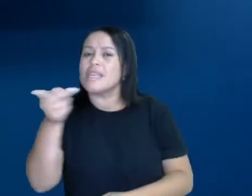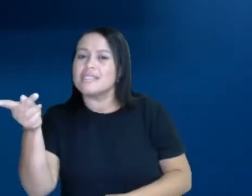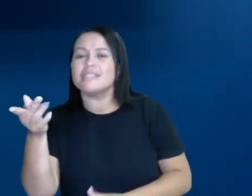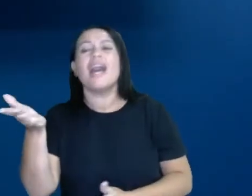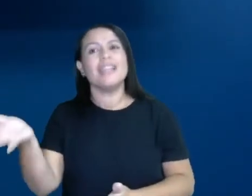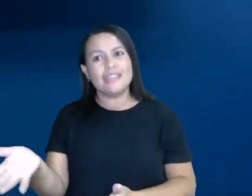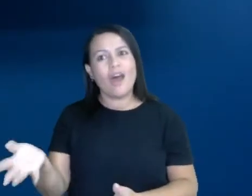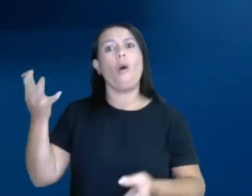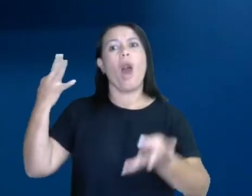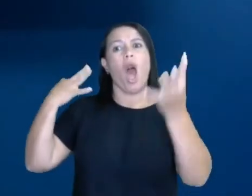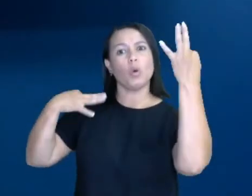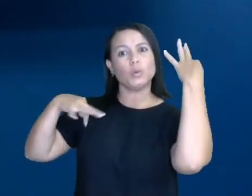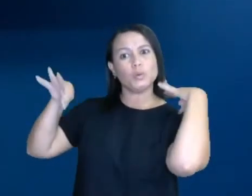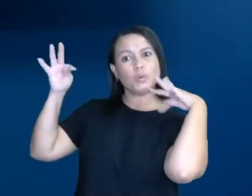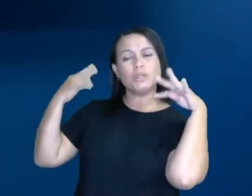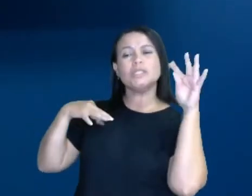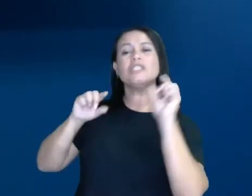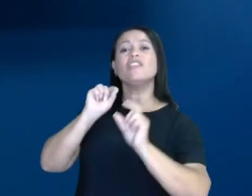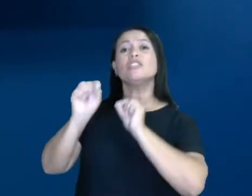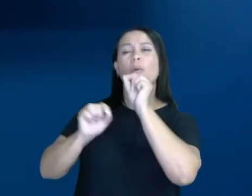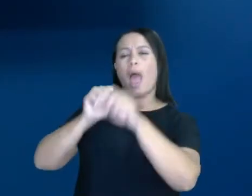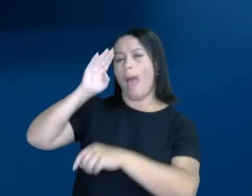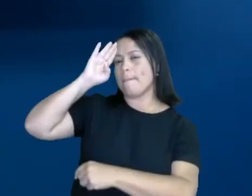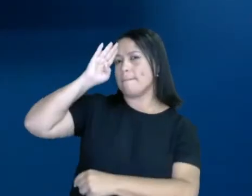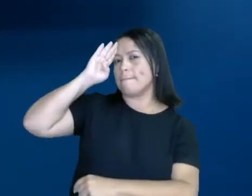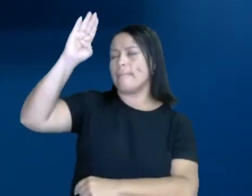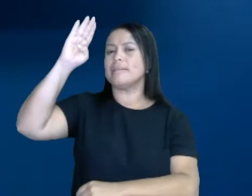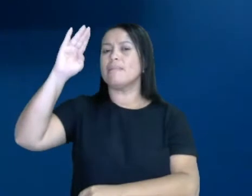turismo vai ser, então, a principal